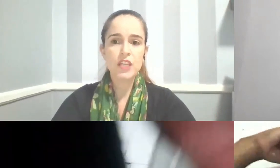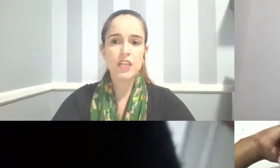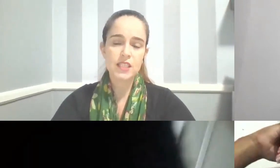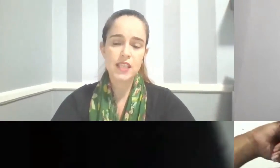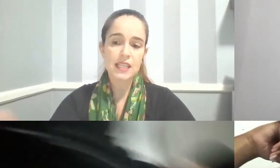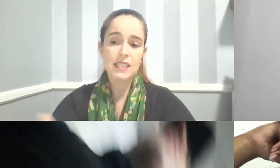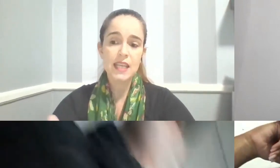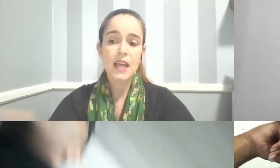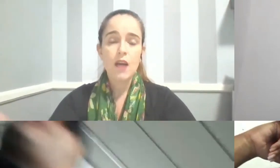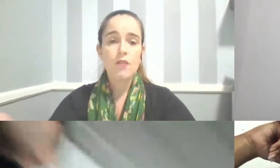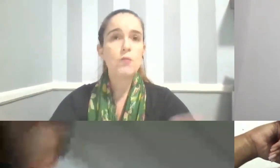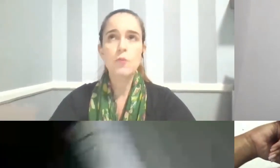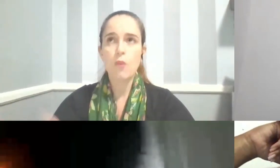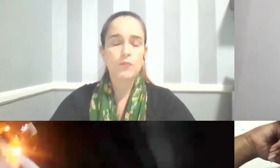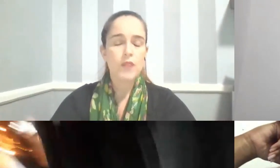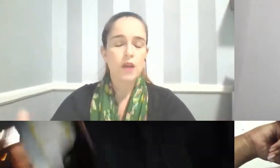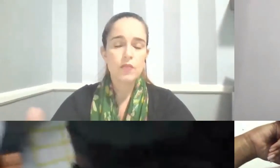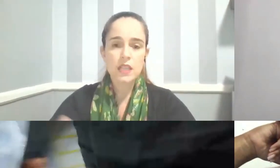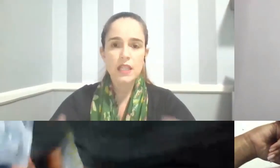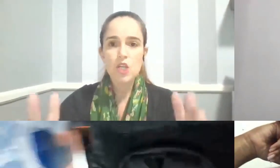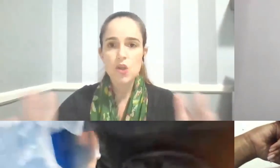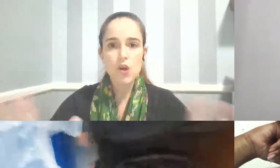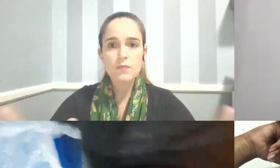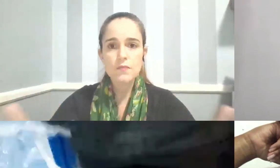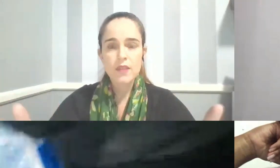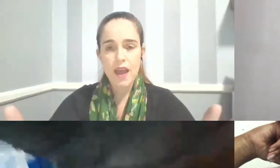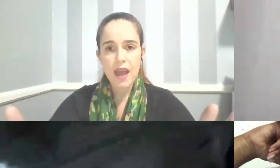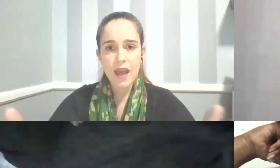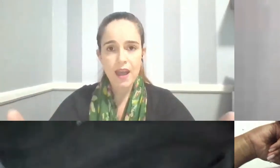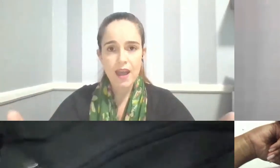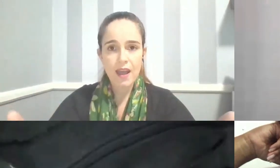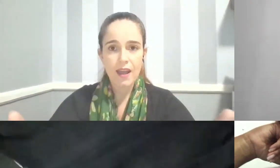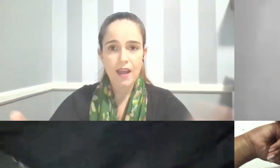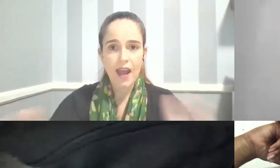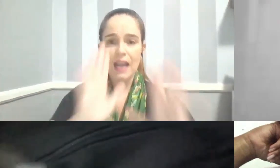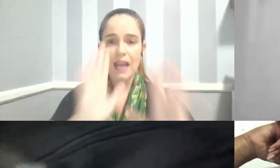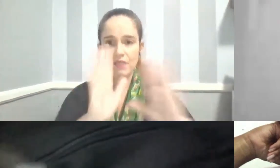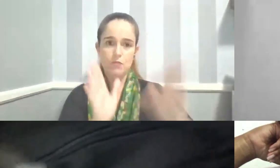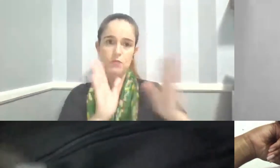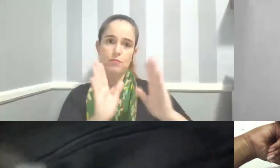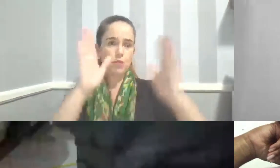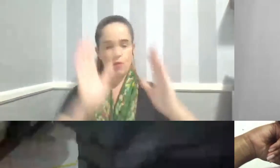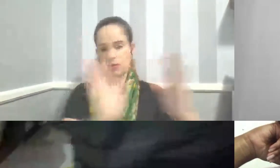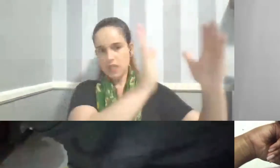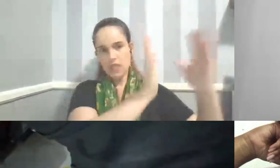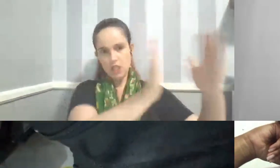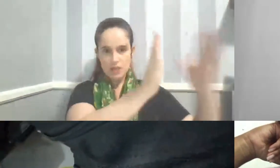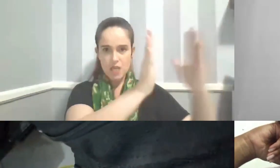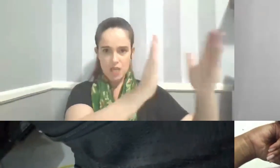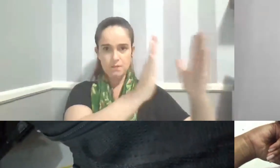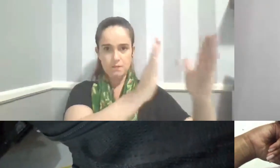fiz o torniquete. Se vamos supor, você deixou aquela vítima, vamos supor,